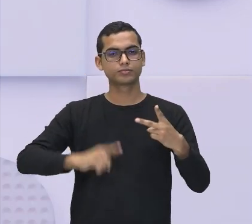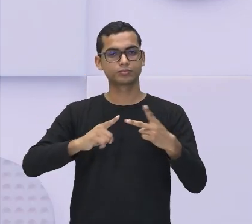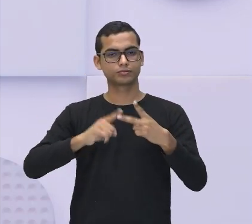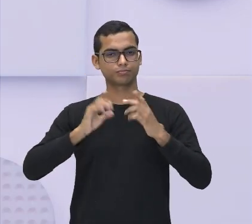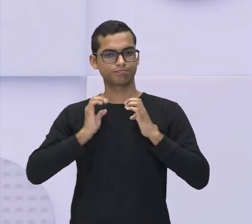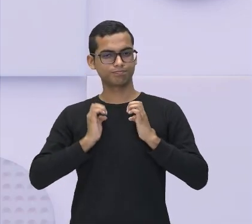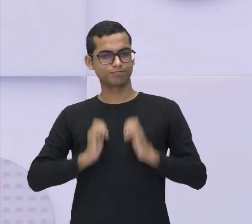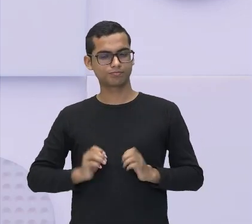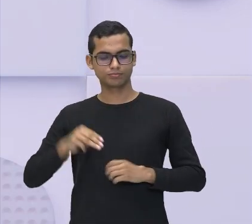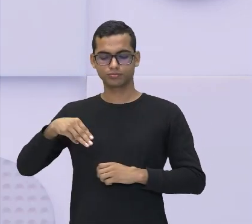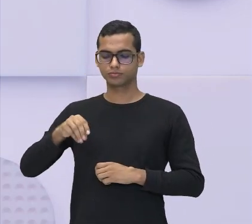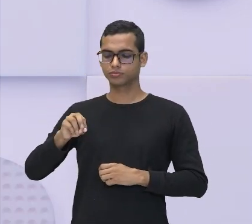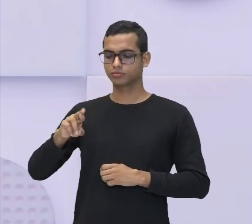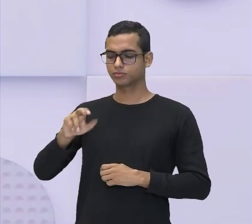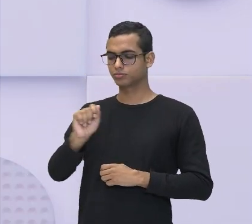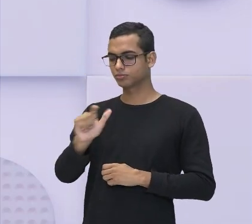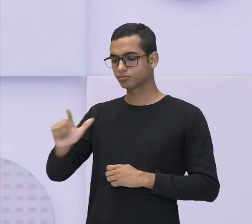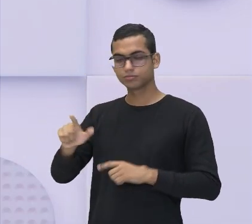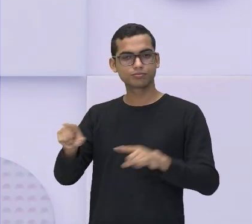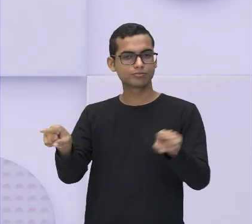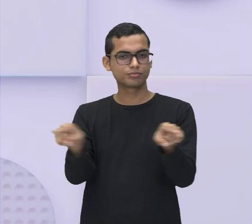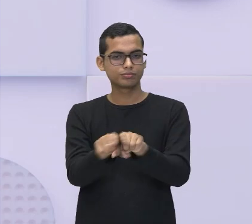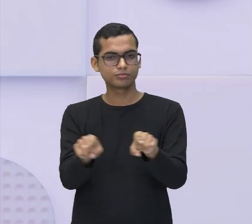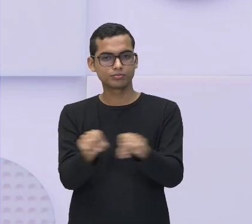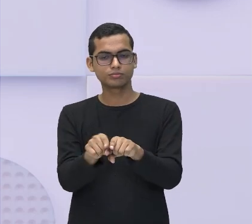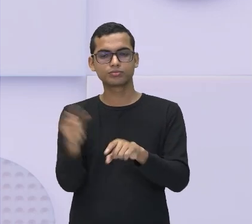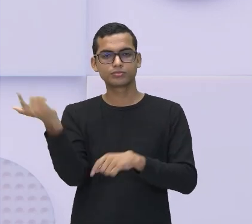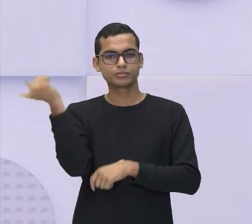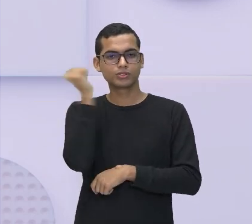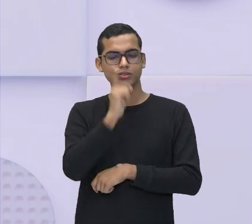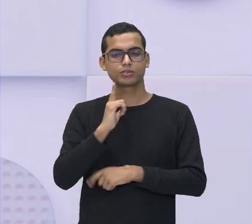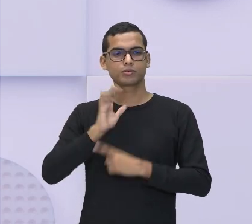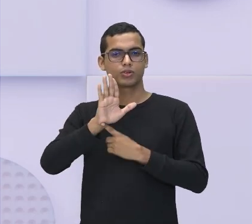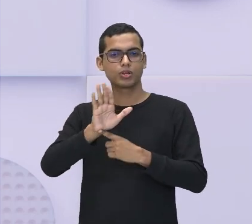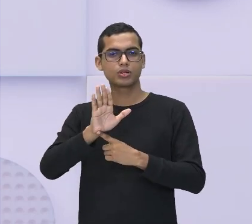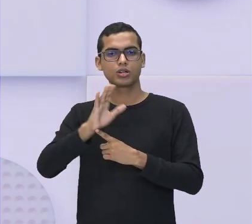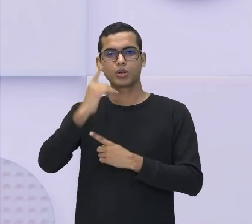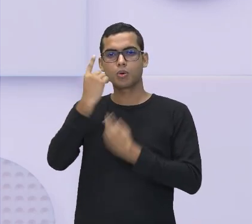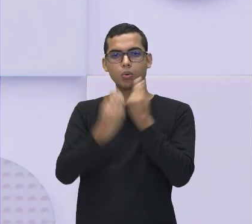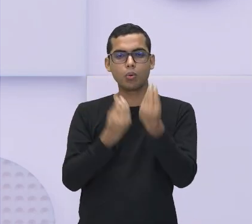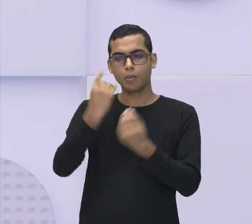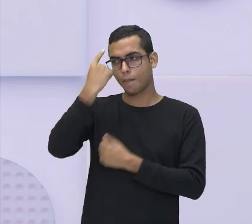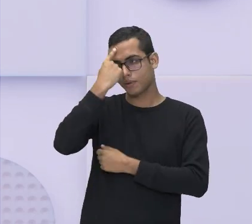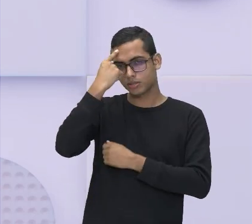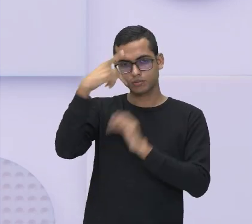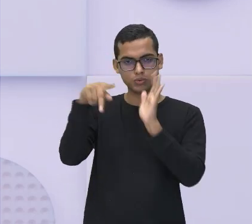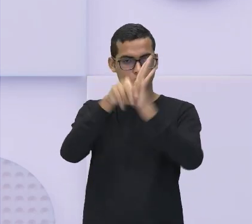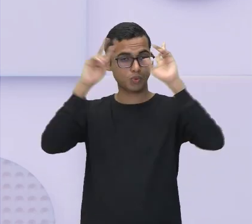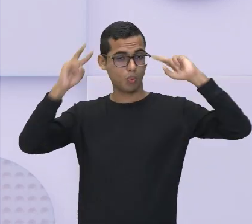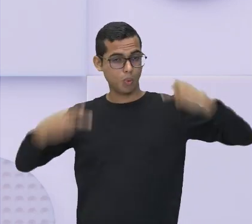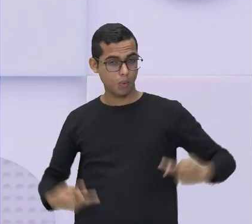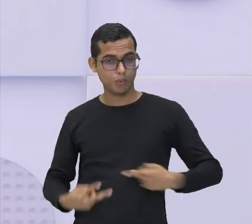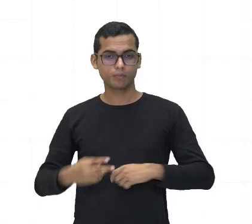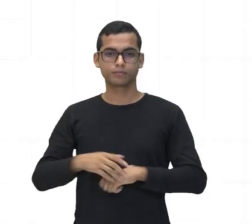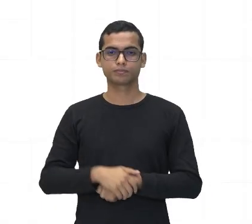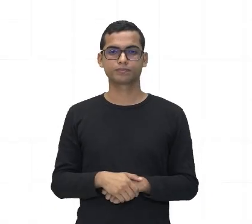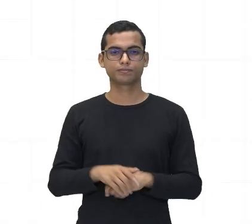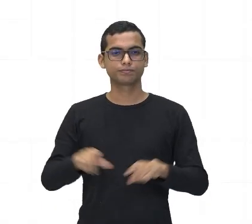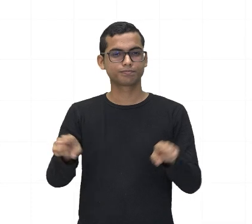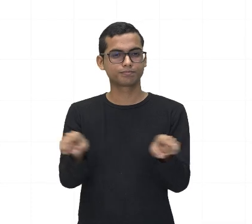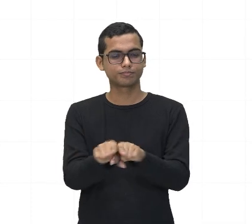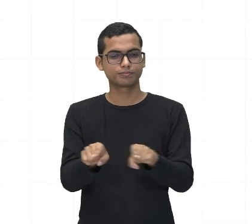a profundidade do pensamento humano, tem ainda um terceiro ponto que eu quero te convidar a olhar com carinho.